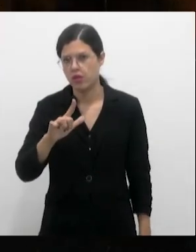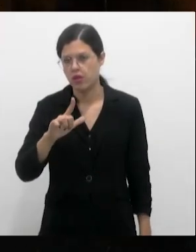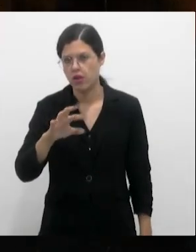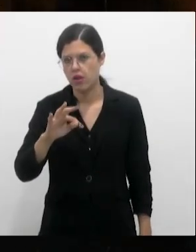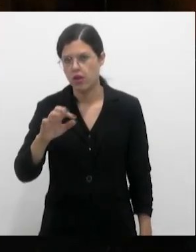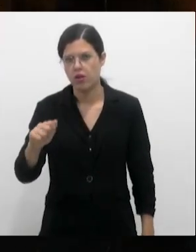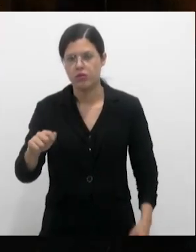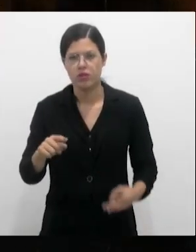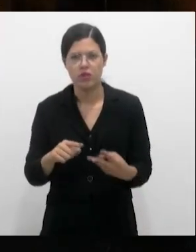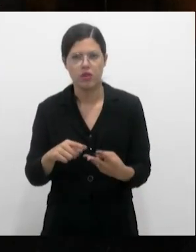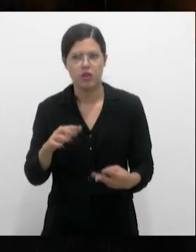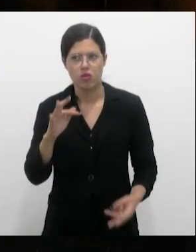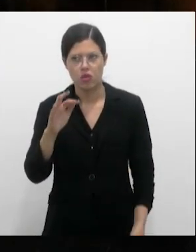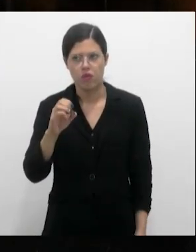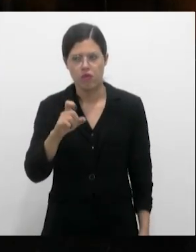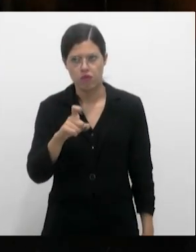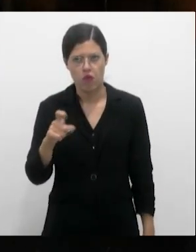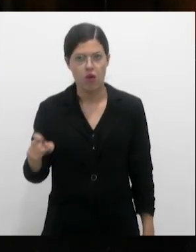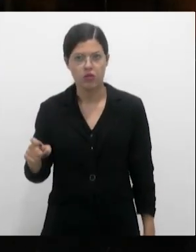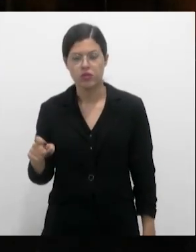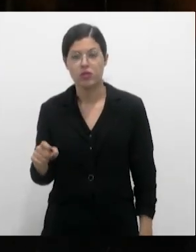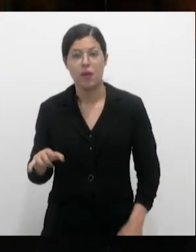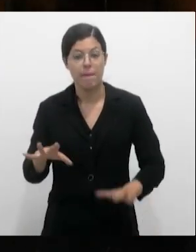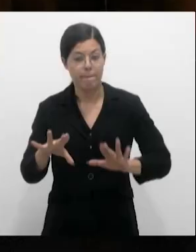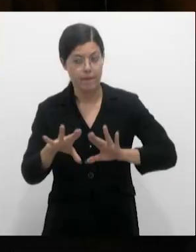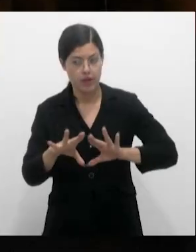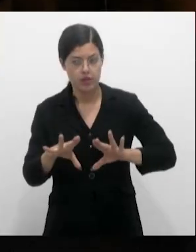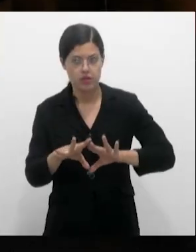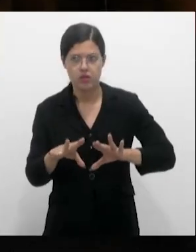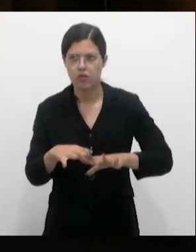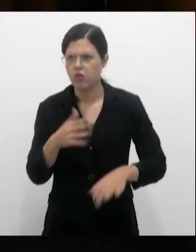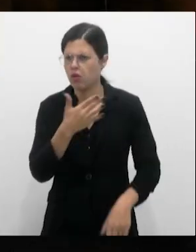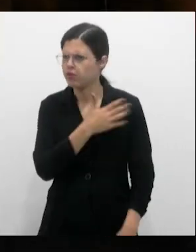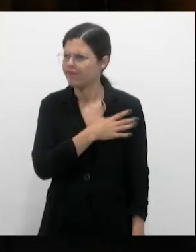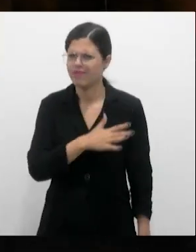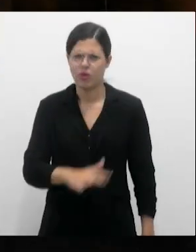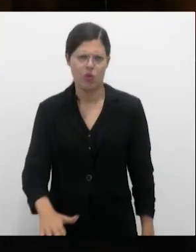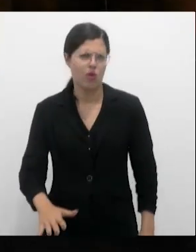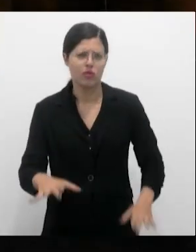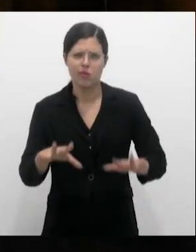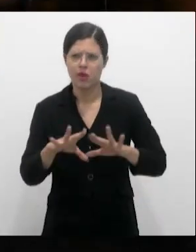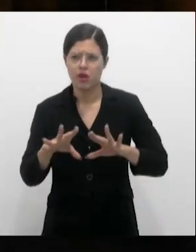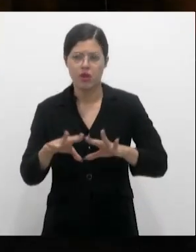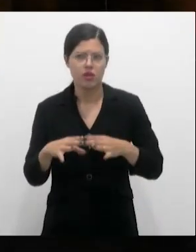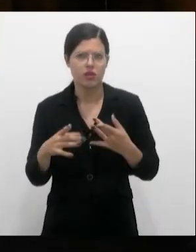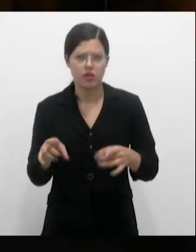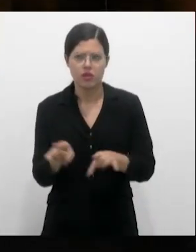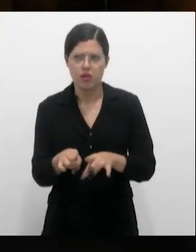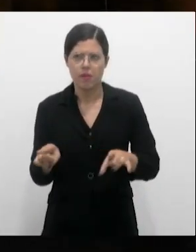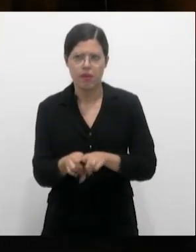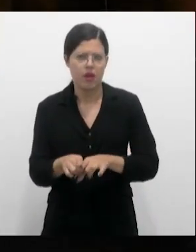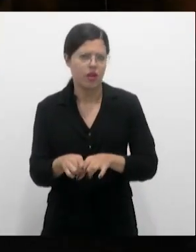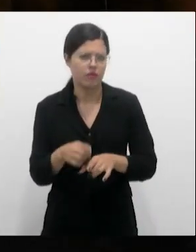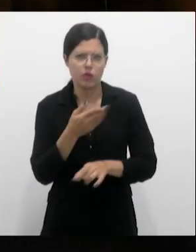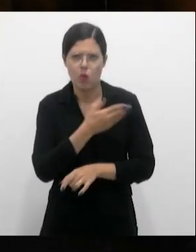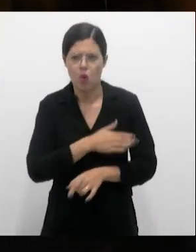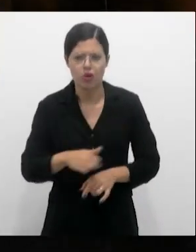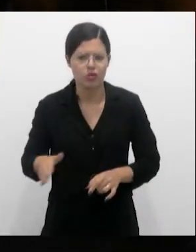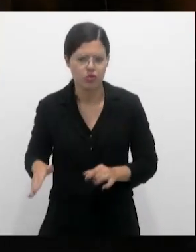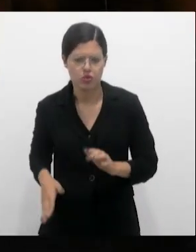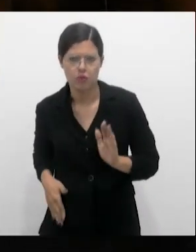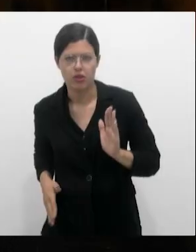quero enfatizar isso aqui, milicianos. Eu não gosto nem de milícia e nem de tráfico. Estou